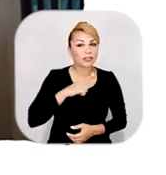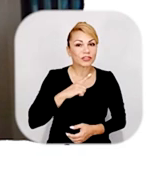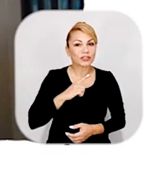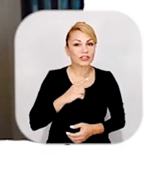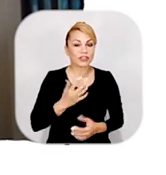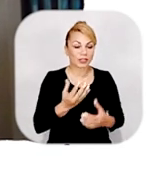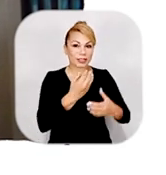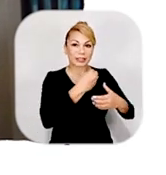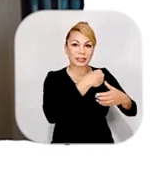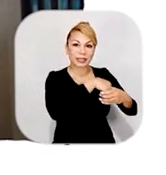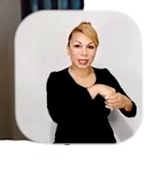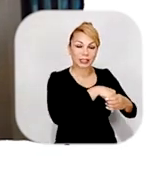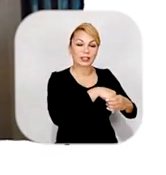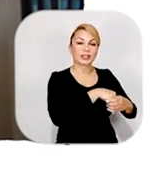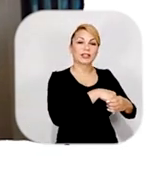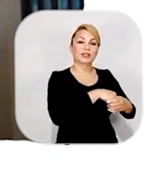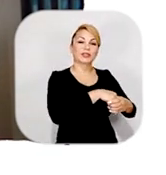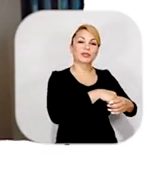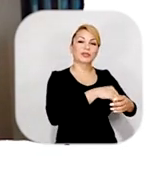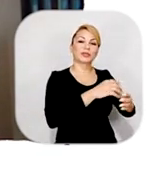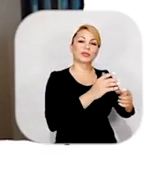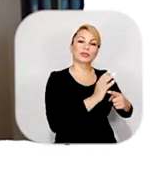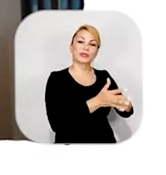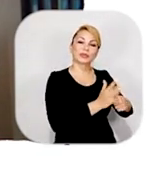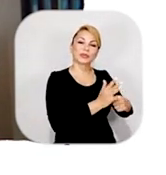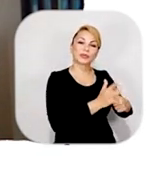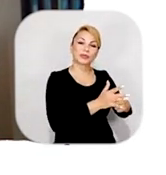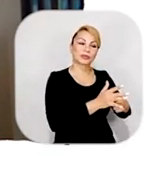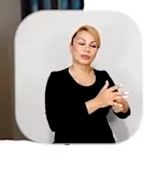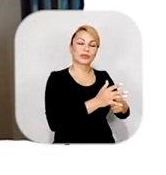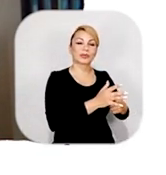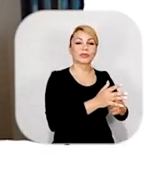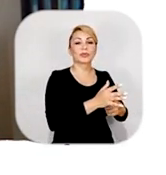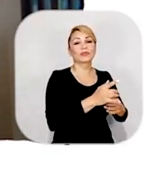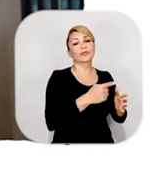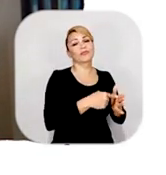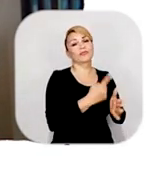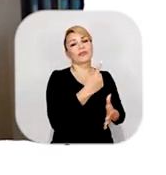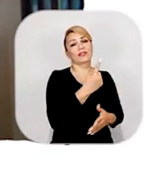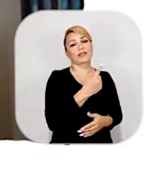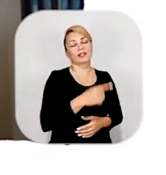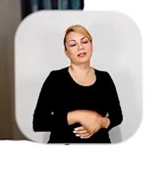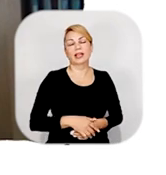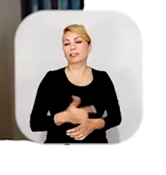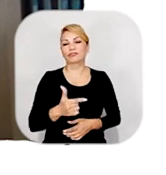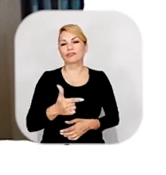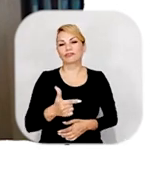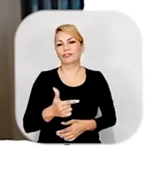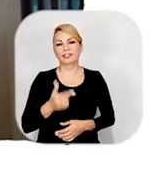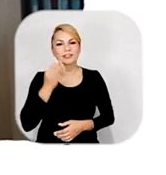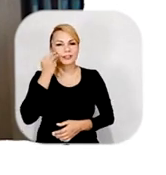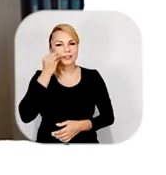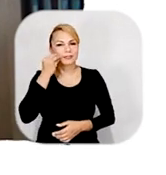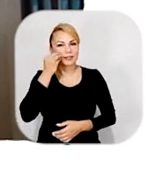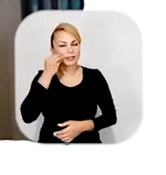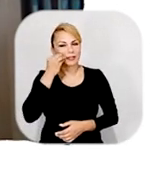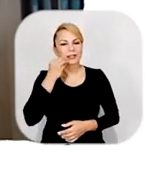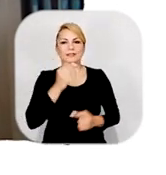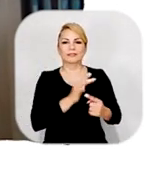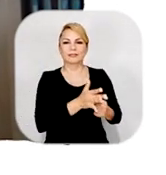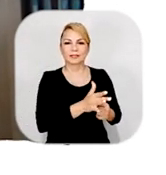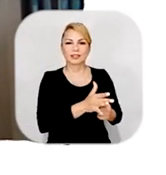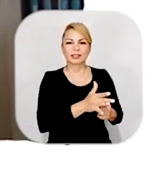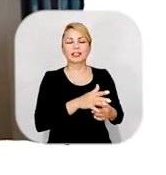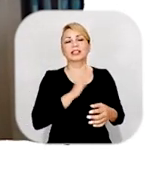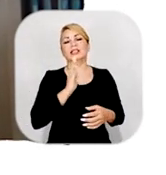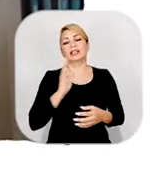daquele aparelho, né? E para ele era muito difícil, que ele só podia reproduzir aquilo uma vez e ele não tinha muita experiência com o aparelho. Ele